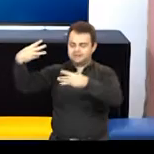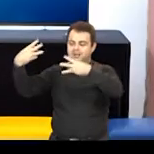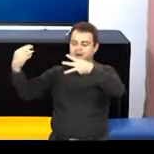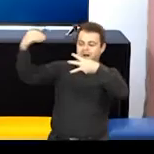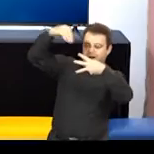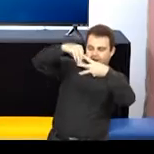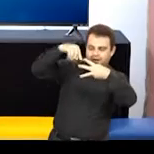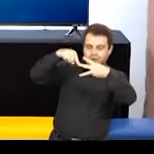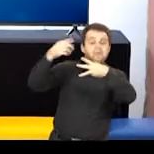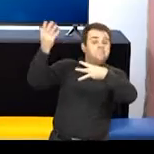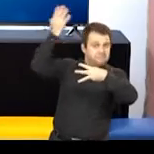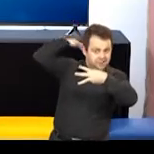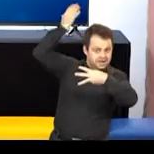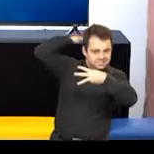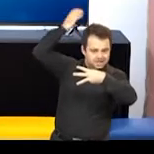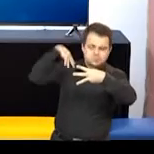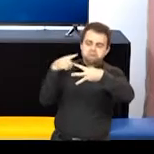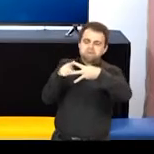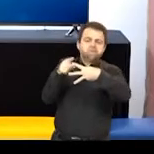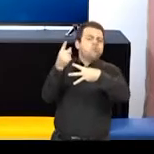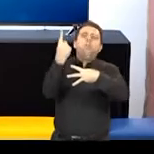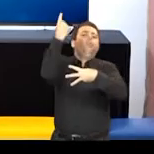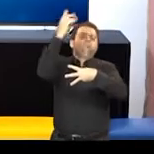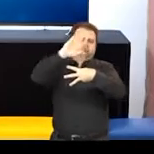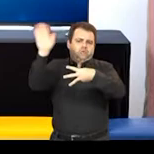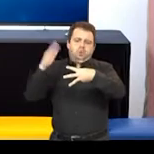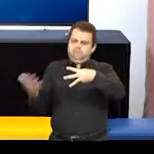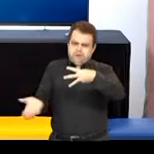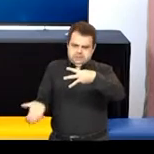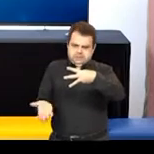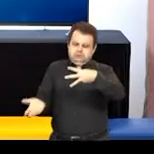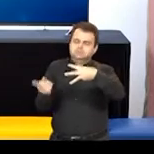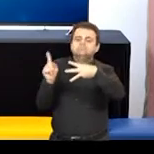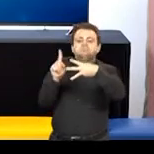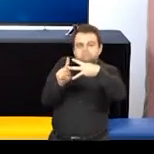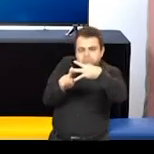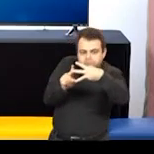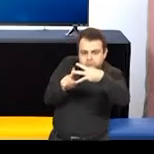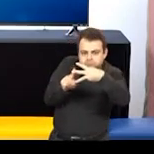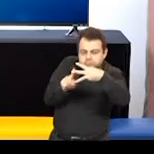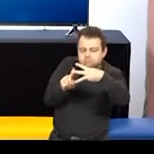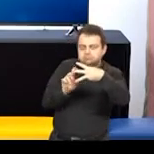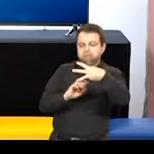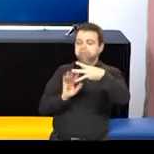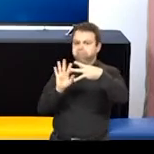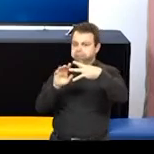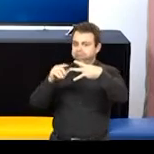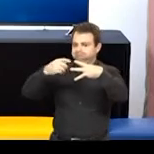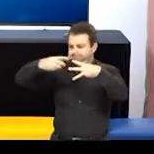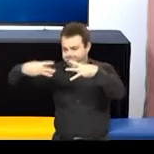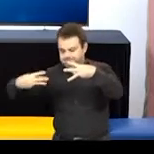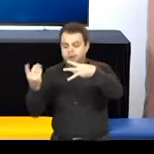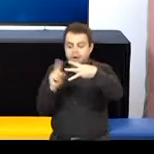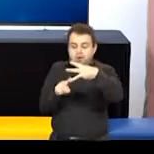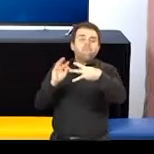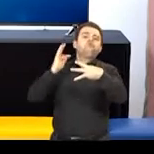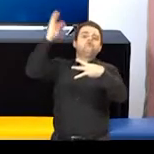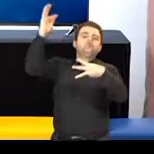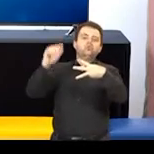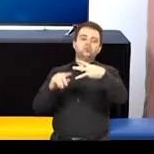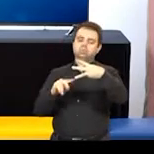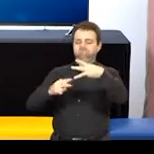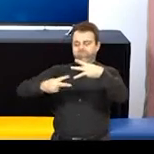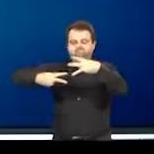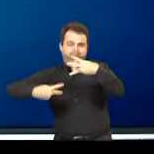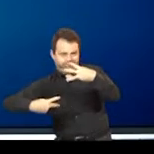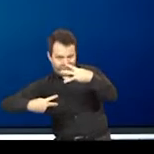O presente é um só, em todas as suas formas. E, por fim, nós temos o futuro, que nós temos aí duas possibilidades também,